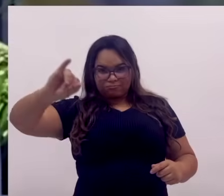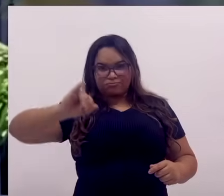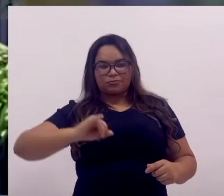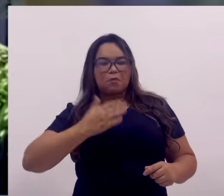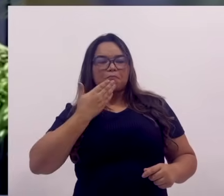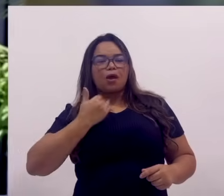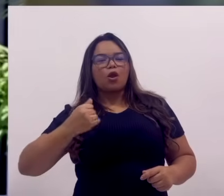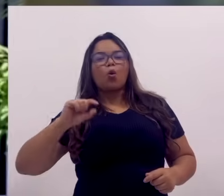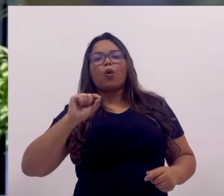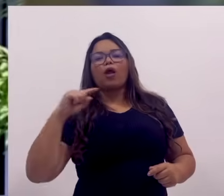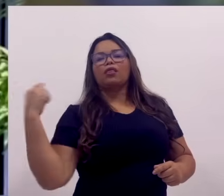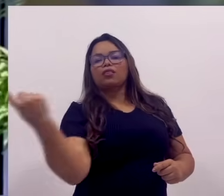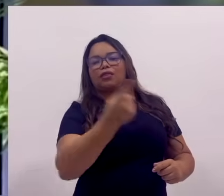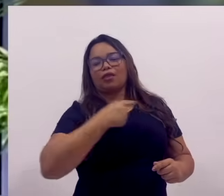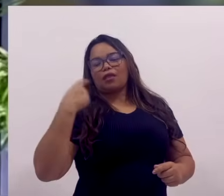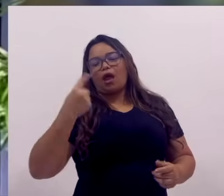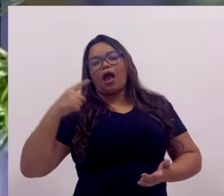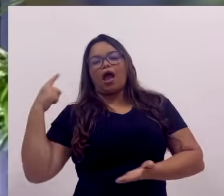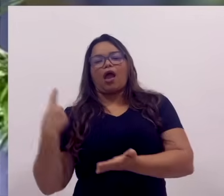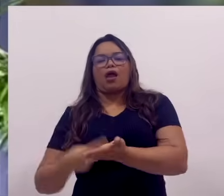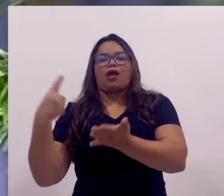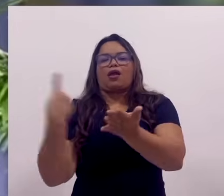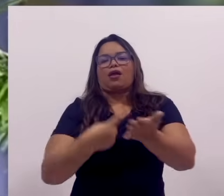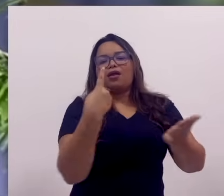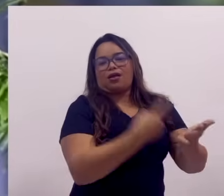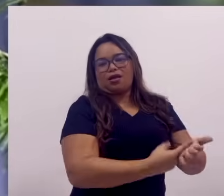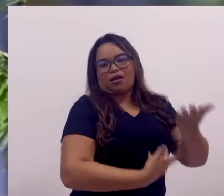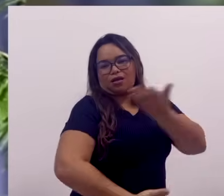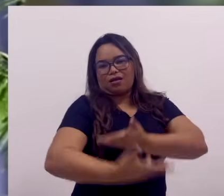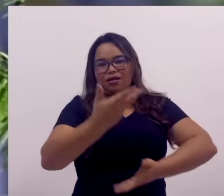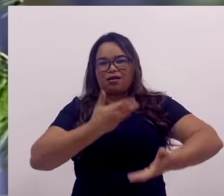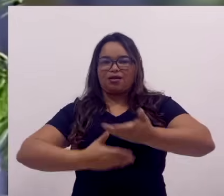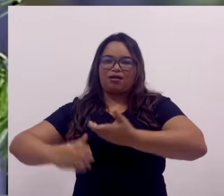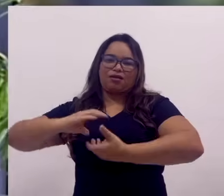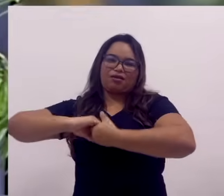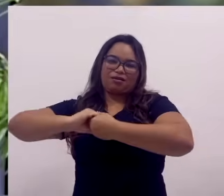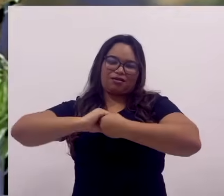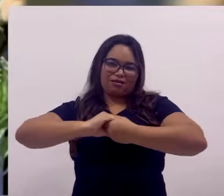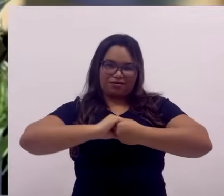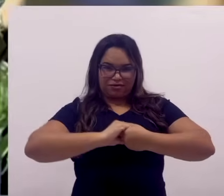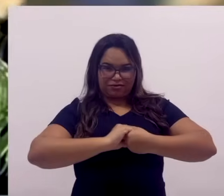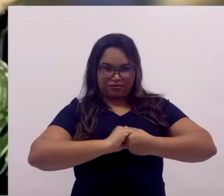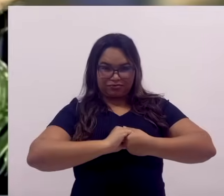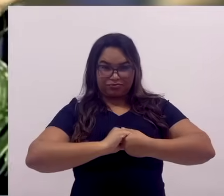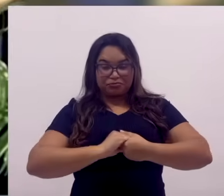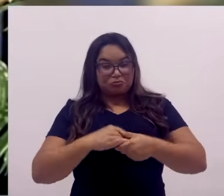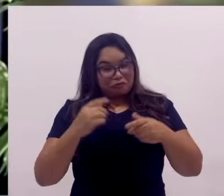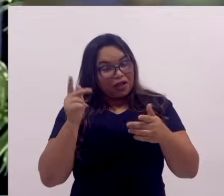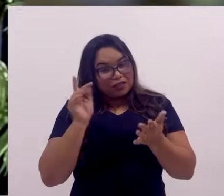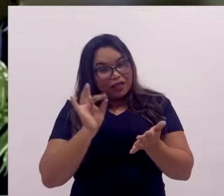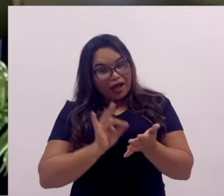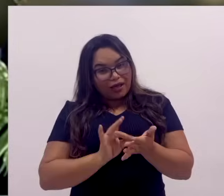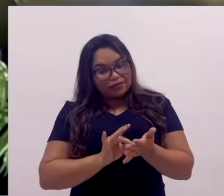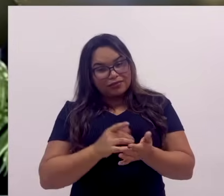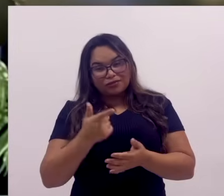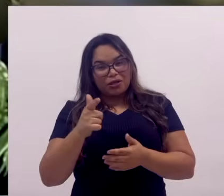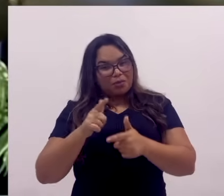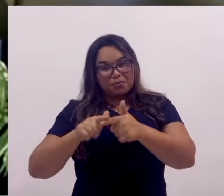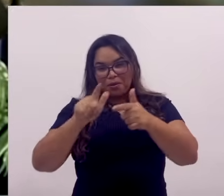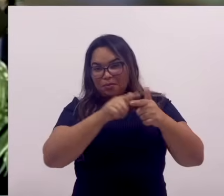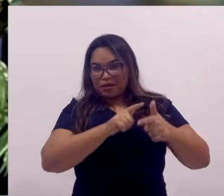para que todos possamos nos dar bem, hein? É verdade, não teríamos nenhum problema com as centenas de religiões do